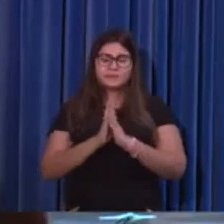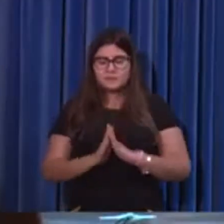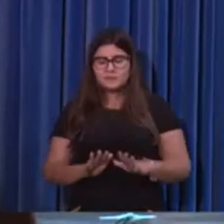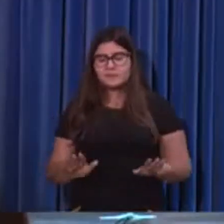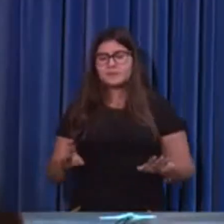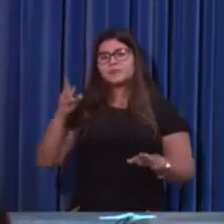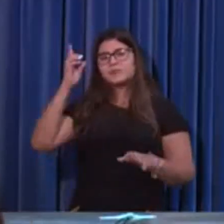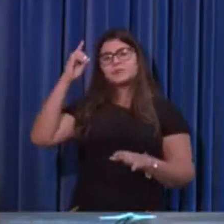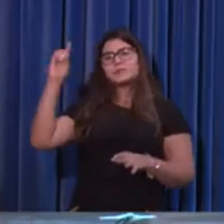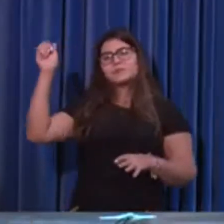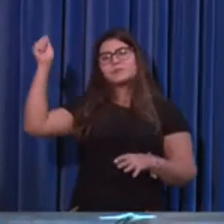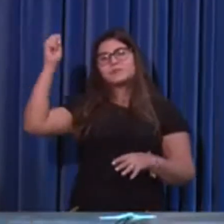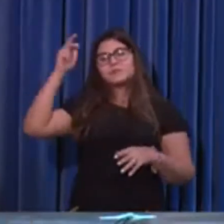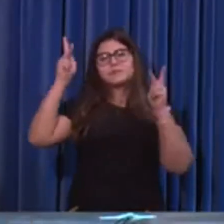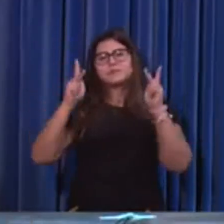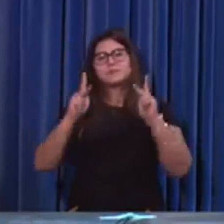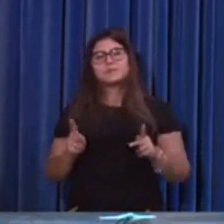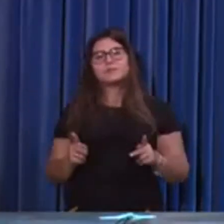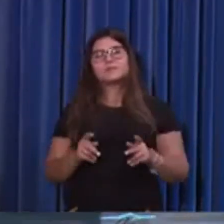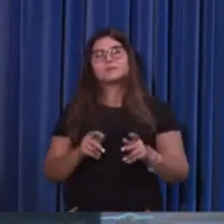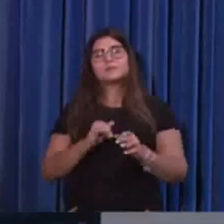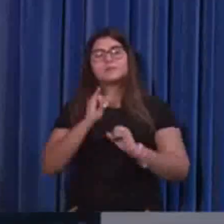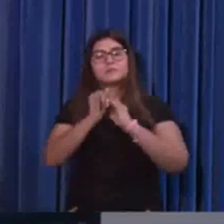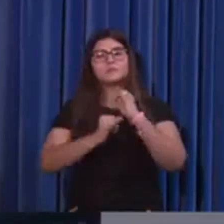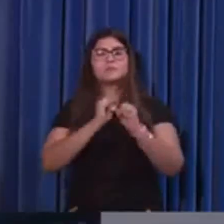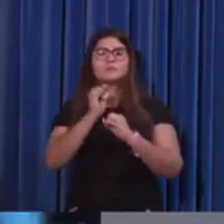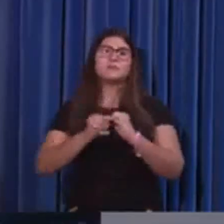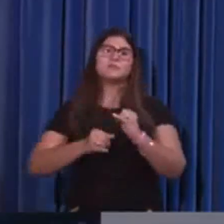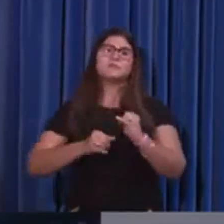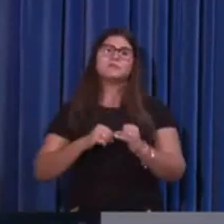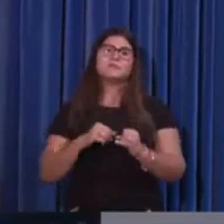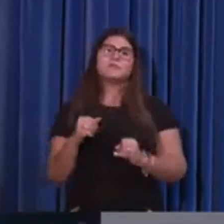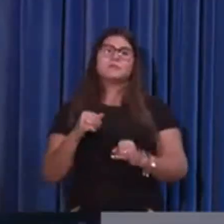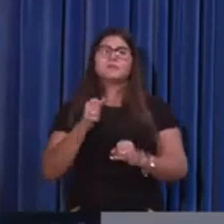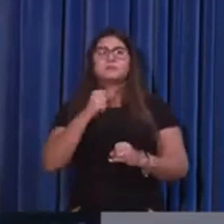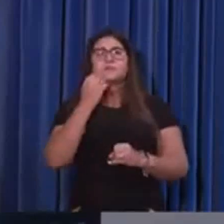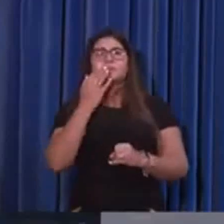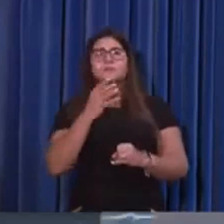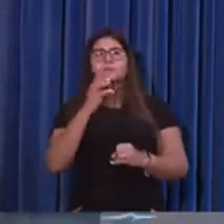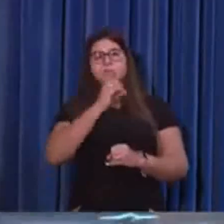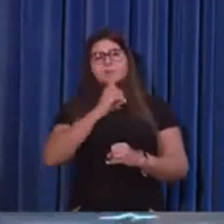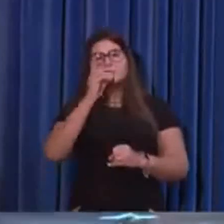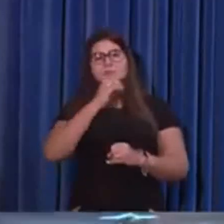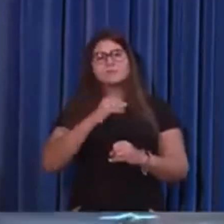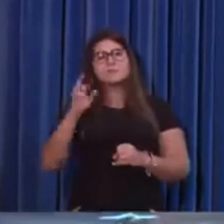Graça e paz. Os irmãos estão na internet. Um bom domingo no Senhor.